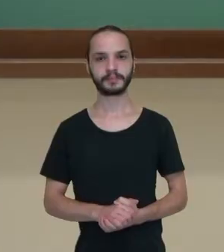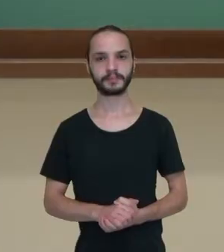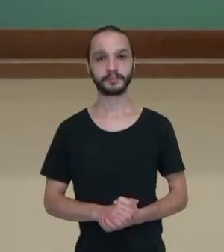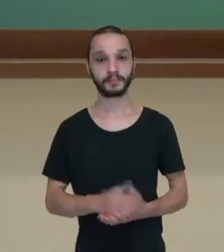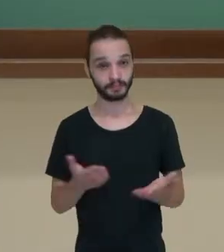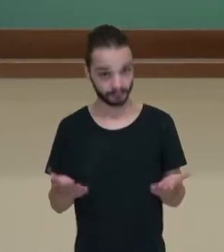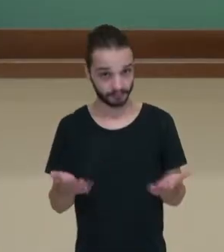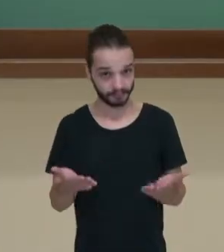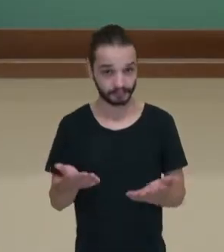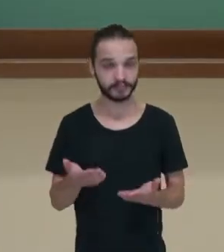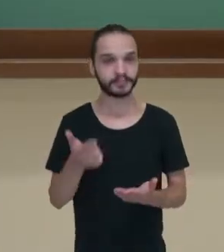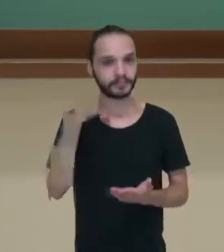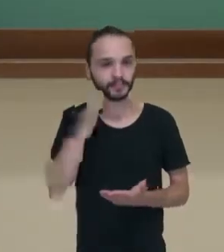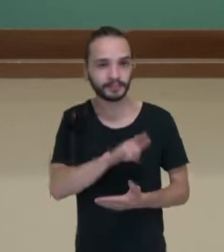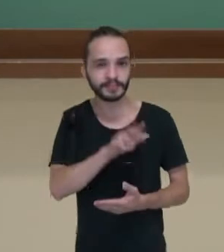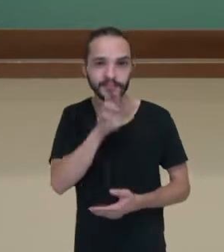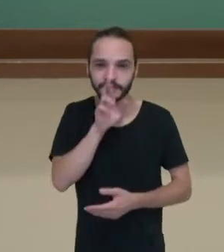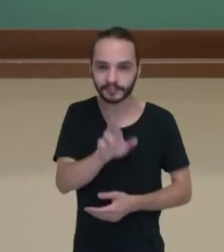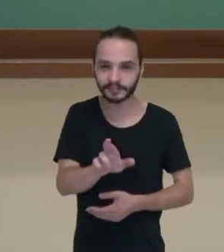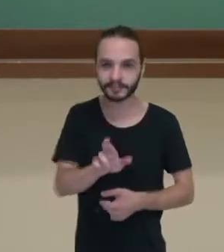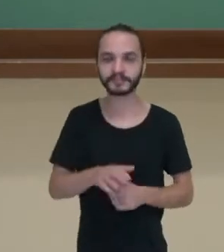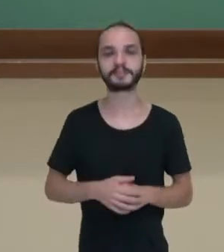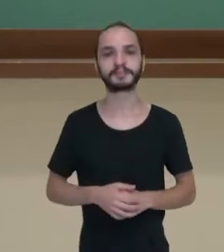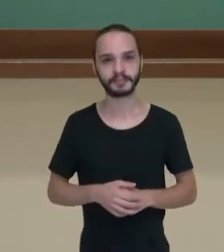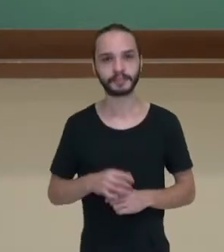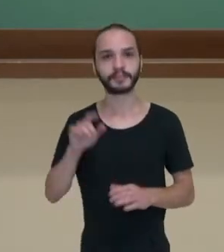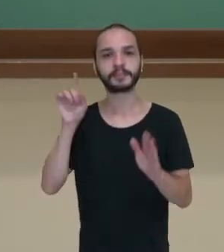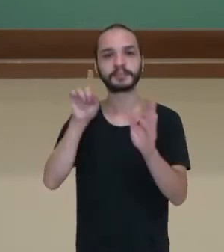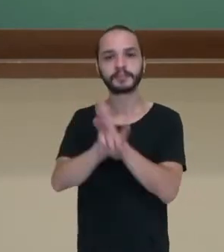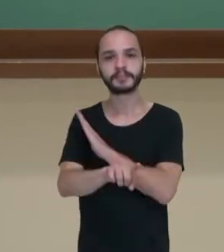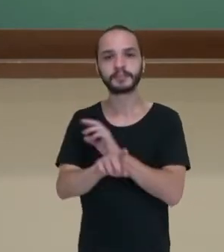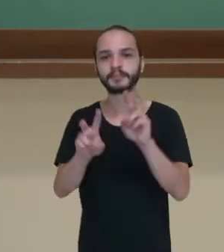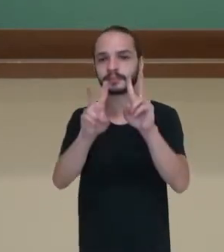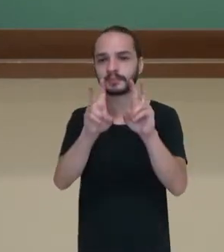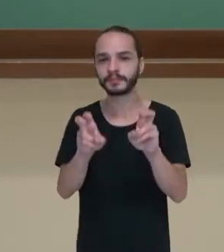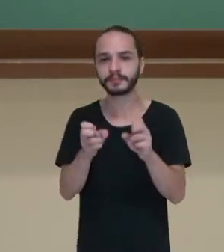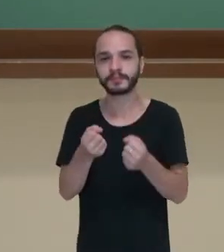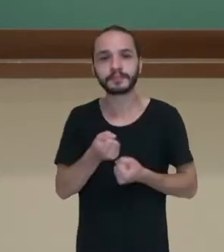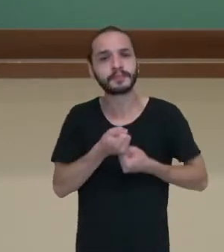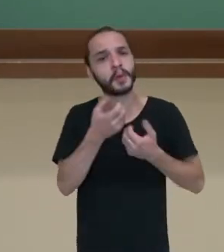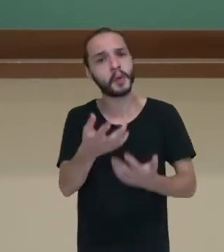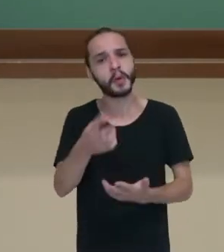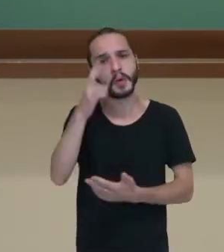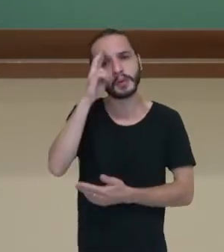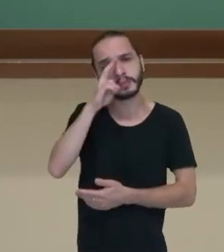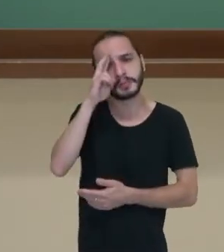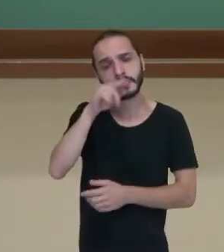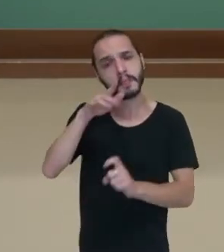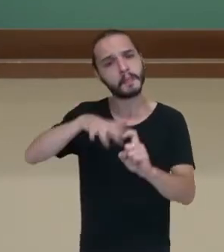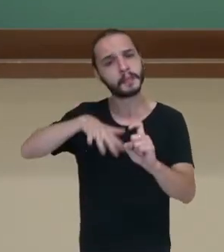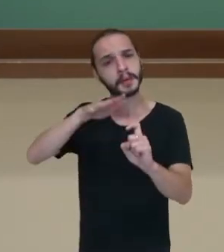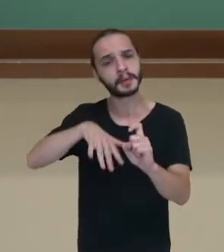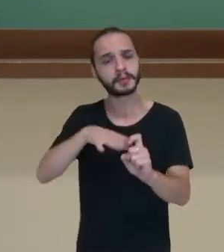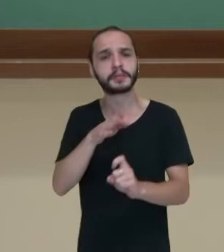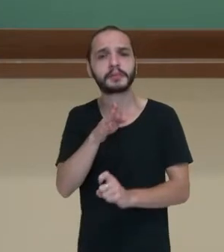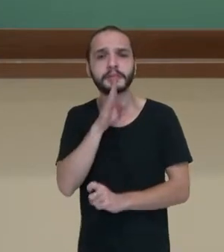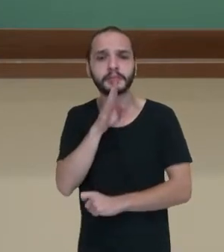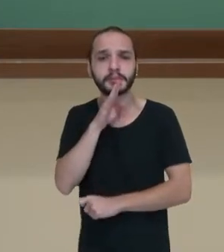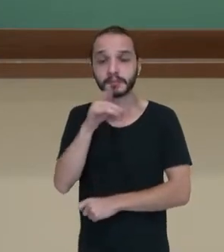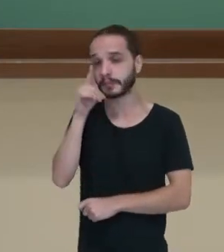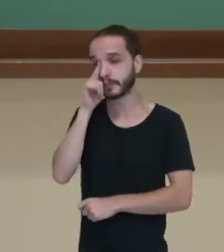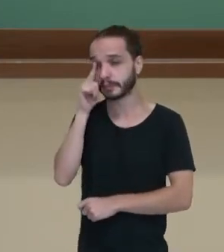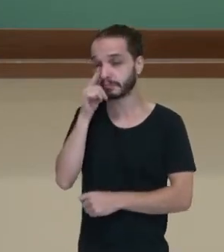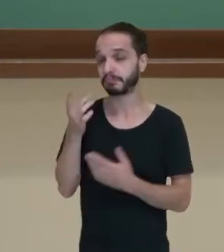E aí, pessoal, conseguiram responder? Eu perguntei para você relatar e escrever algum mito da mitologia grega que